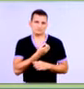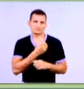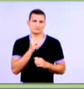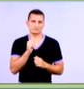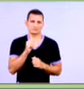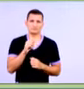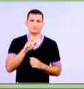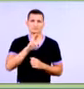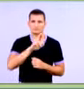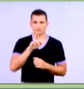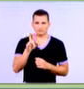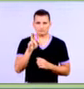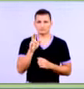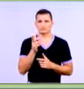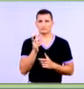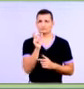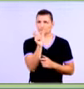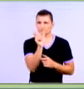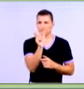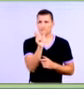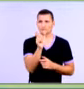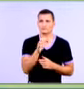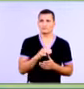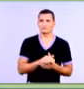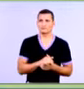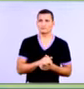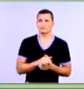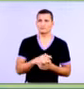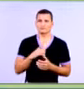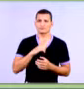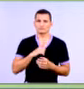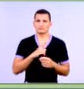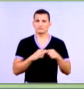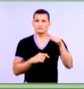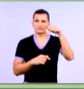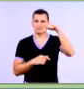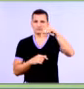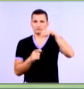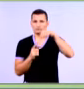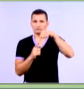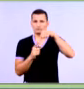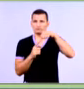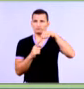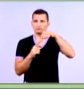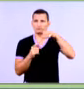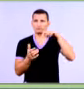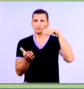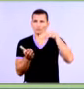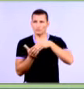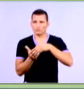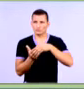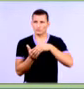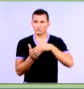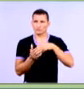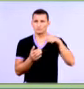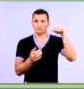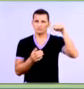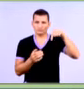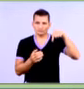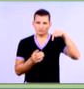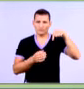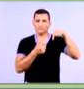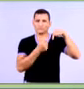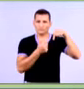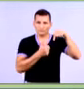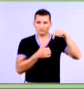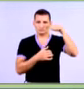né? Repara que na duplamente eu tenho um ponteiro que me indica quem é o último e um ponteiro que me indica quem é o primeiro.